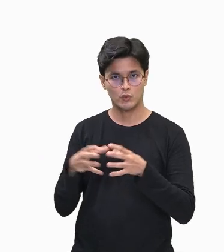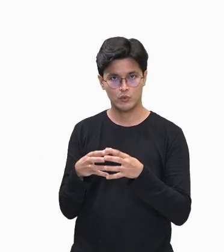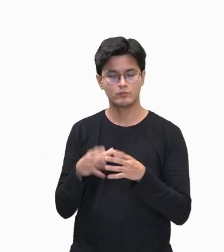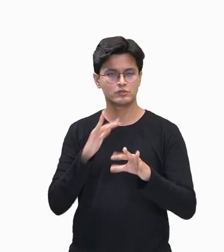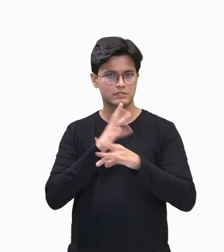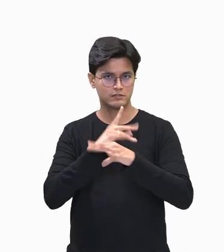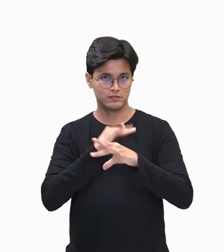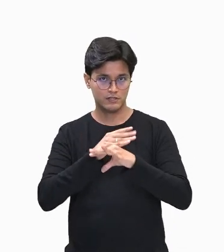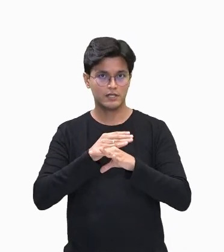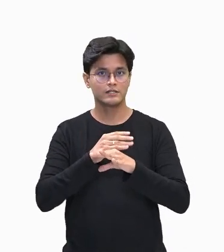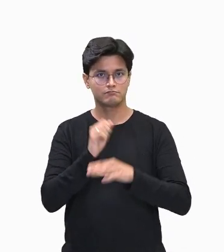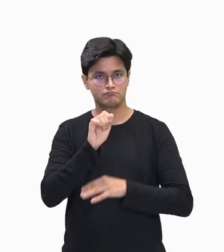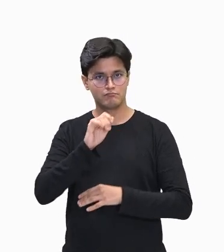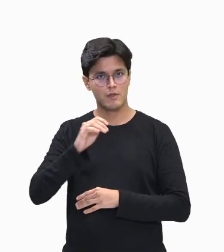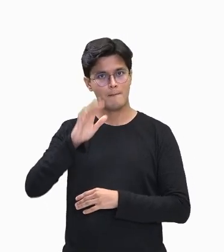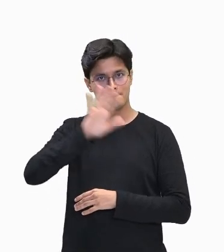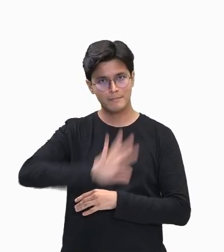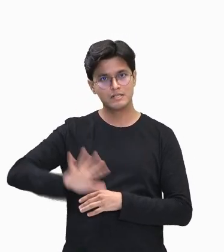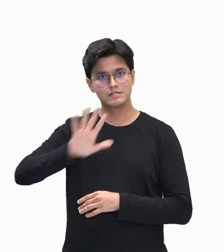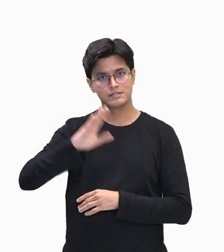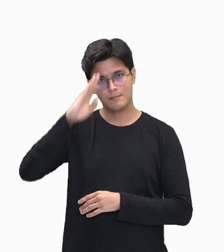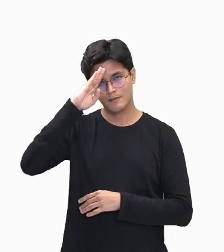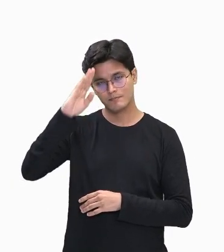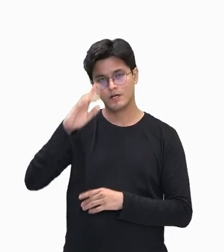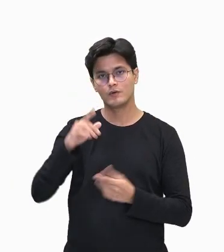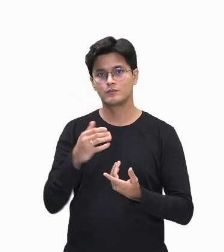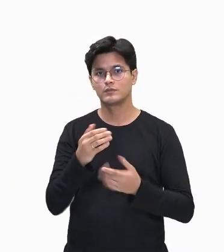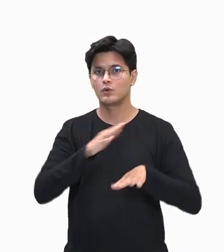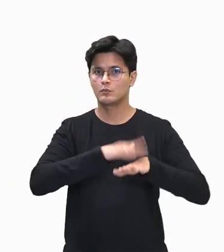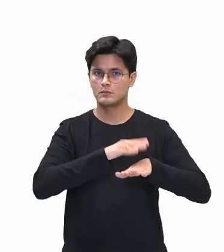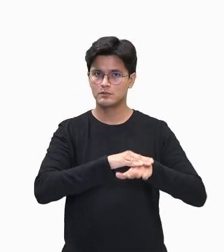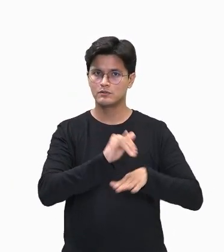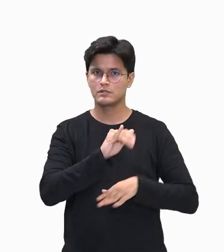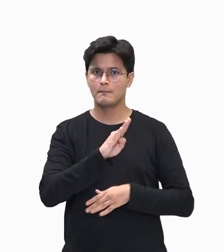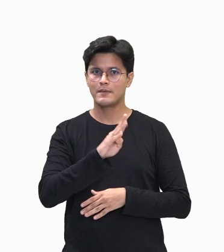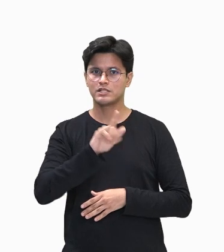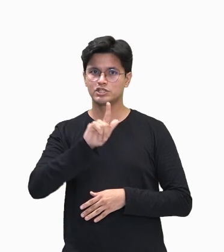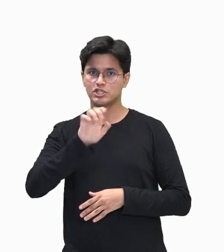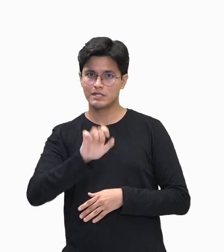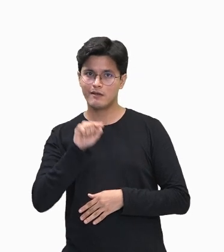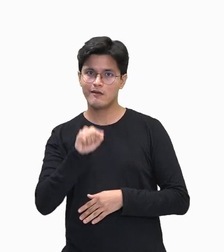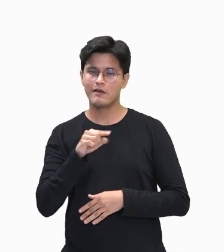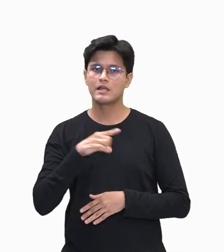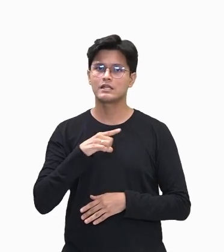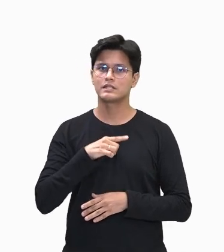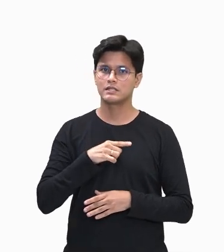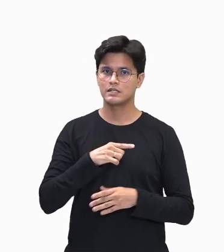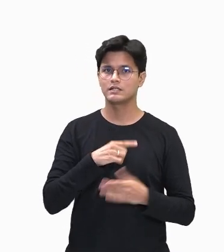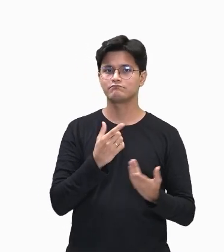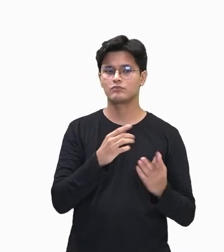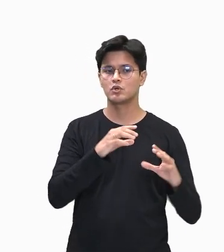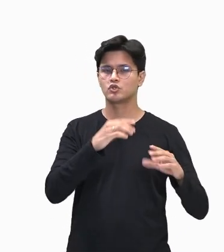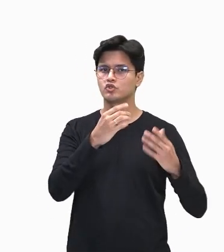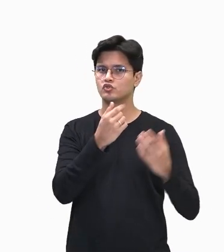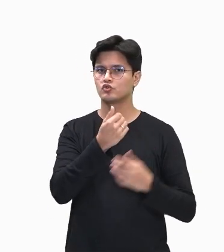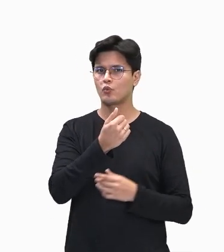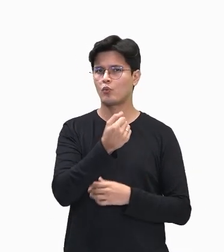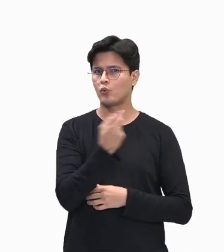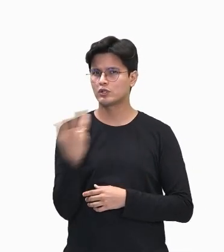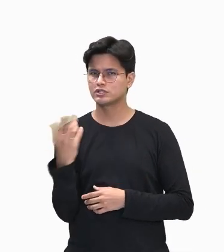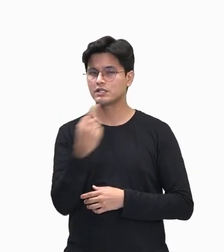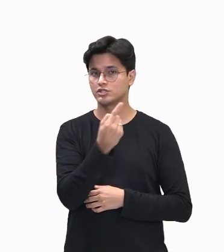hierárquico das metrópoles, o IBGE classifica 12 metrópoles, né? E aí a gente mostra aí para vocês, né,